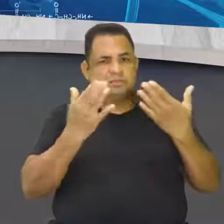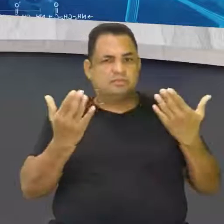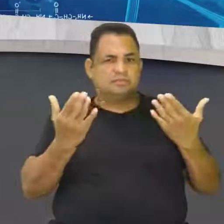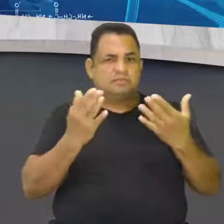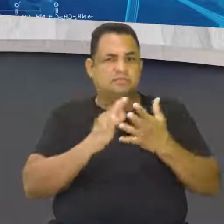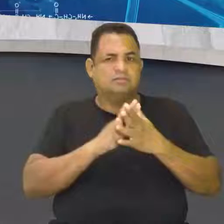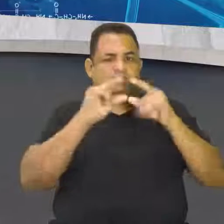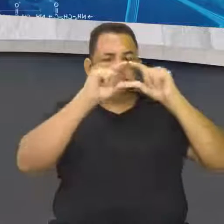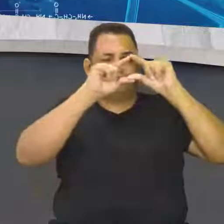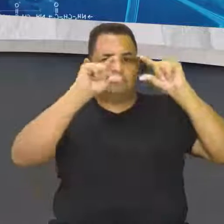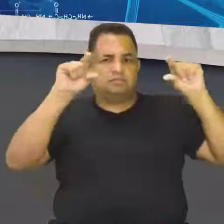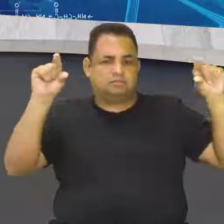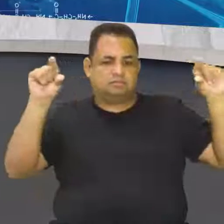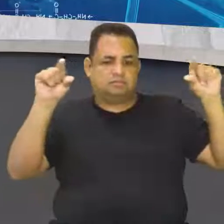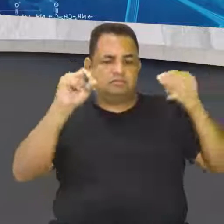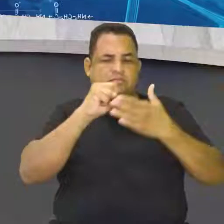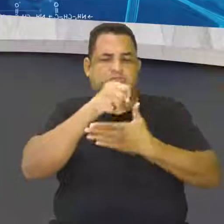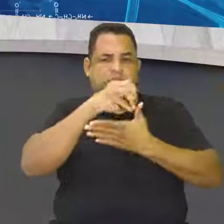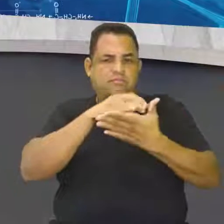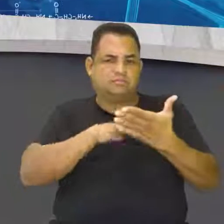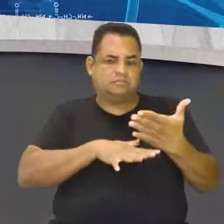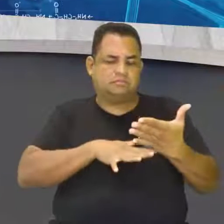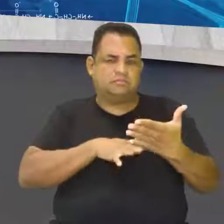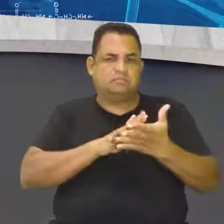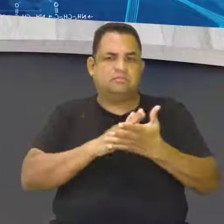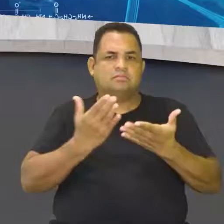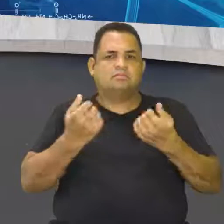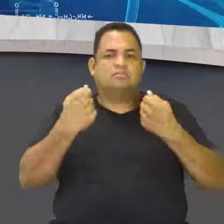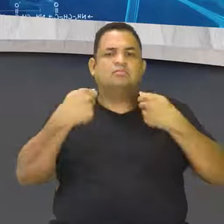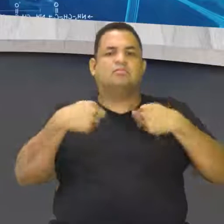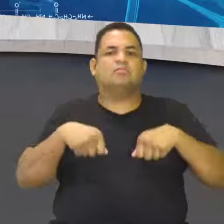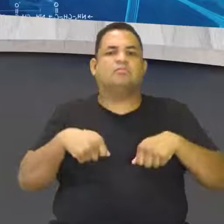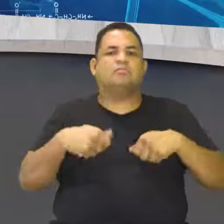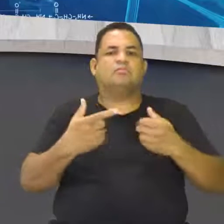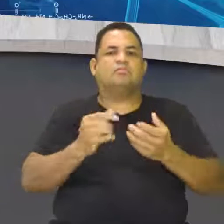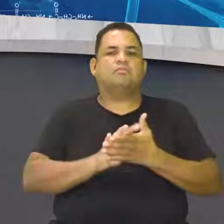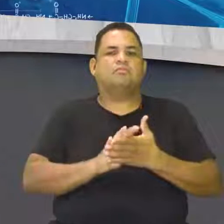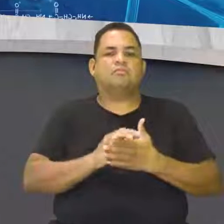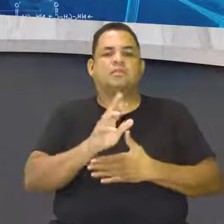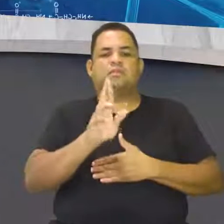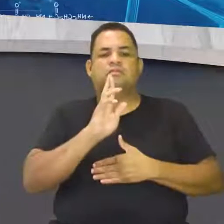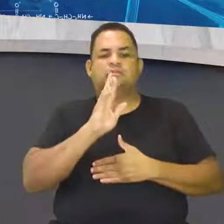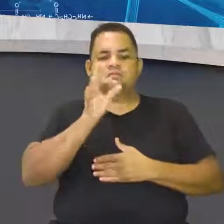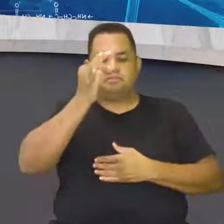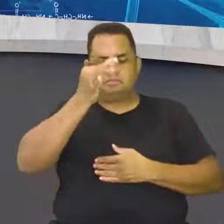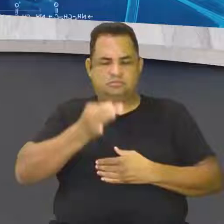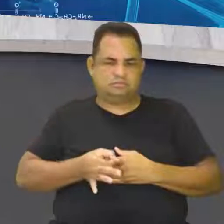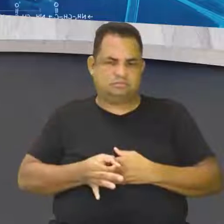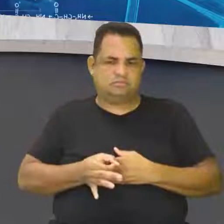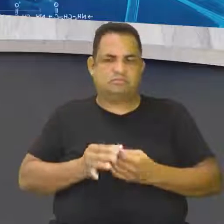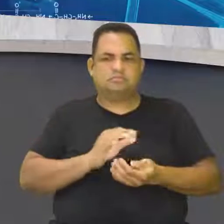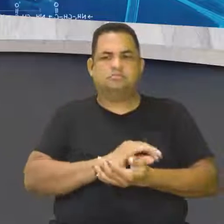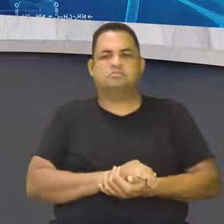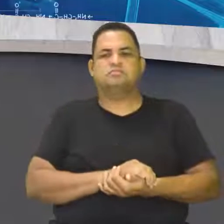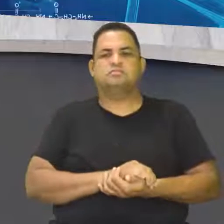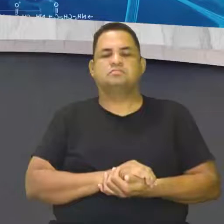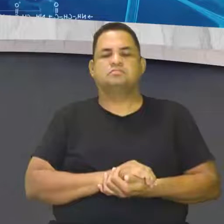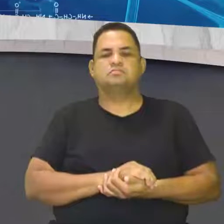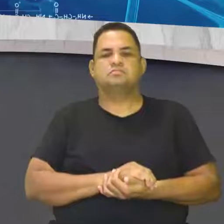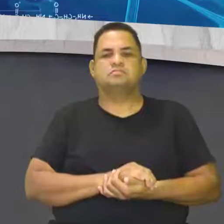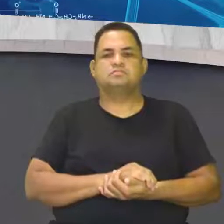o enunciado da questão com a possível alternativa correta.